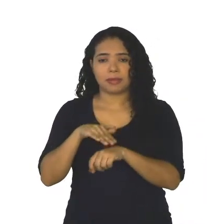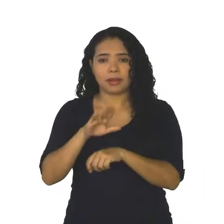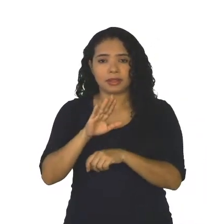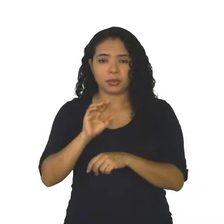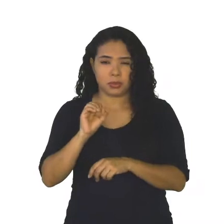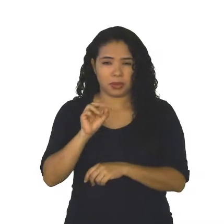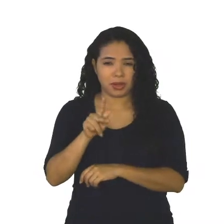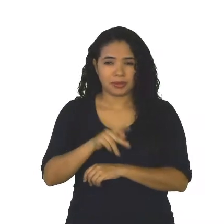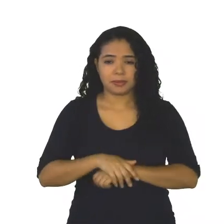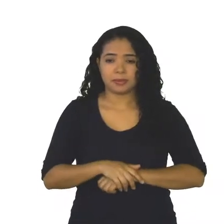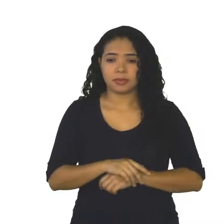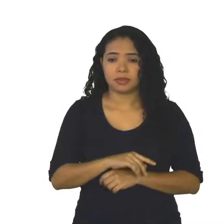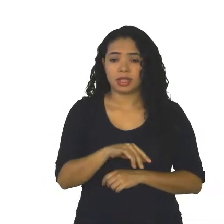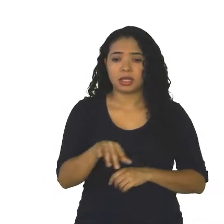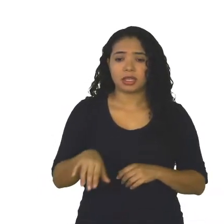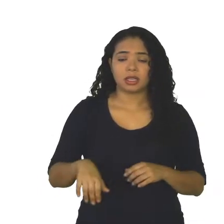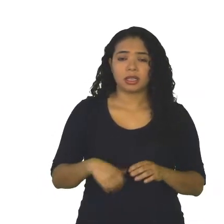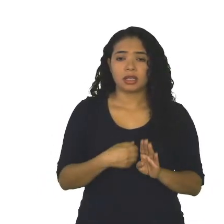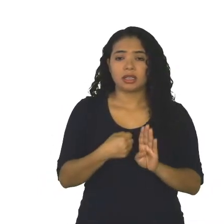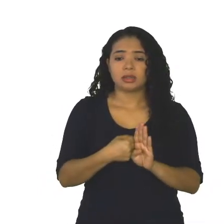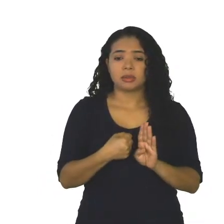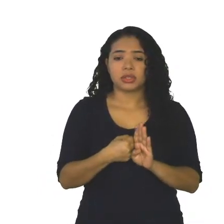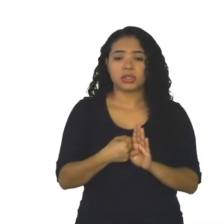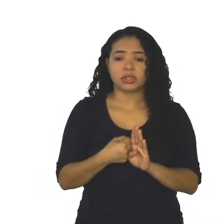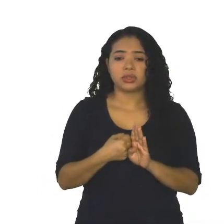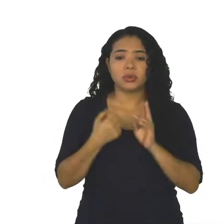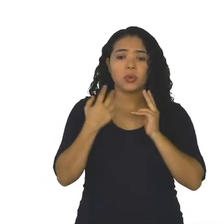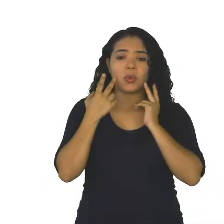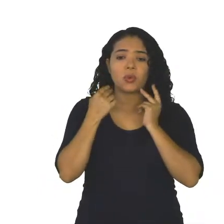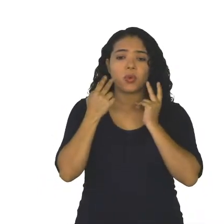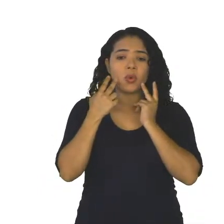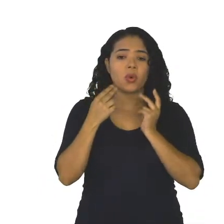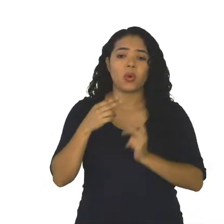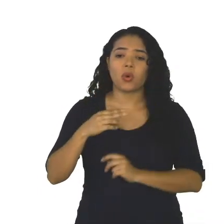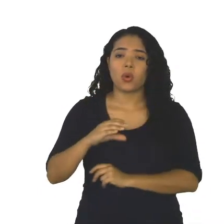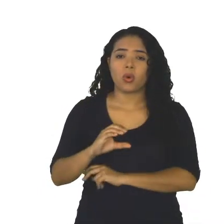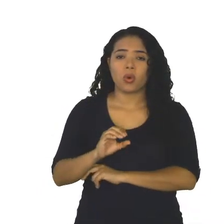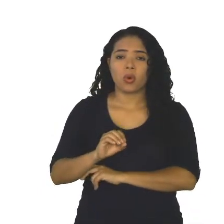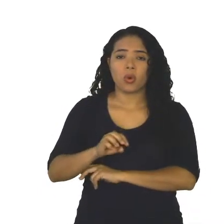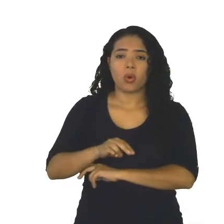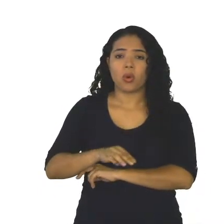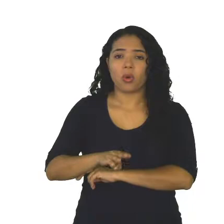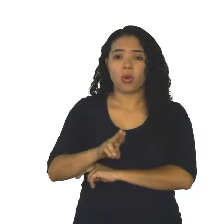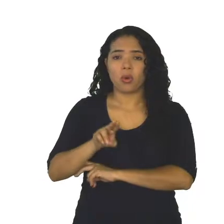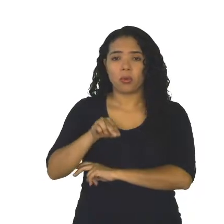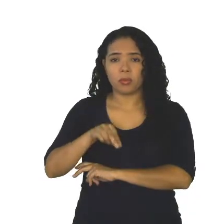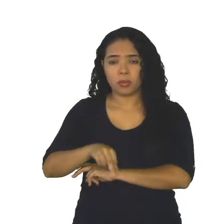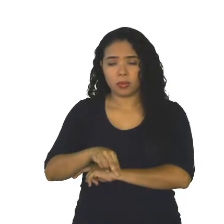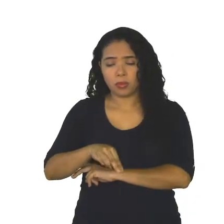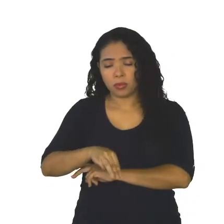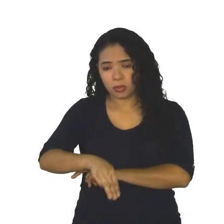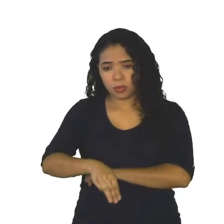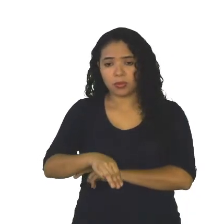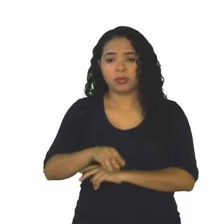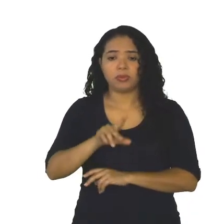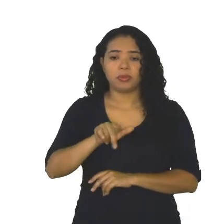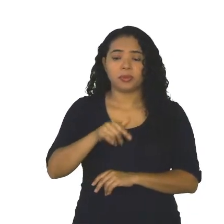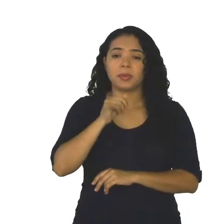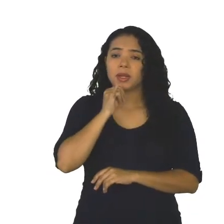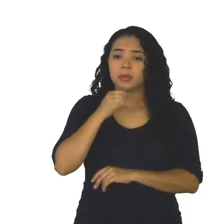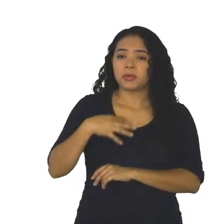ok? E o substantivo comum? Ele refere-se a toda uma espécie. Exemplo,